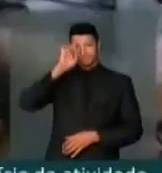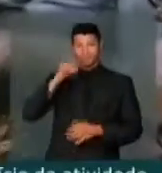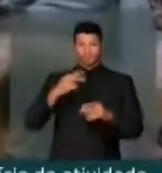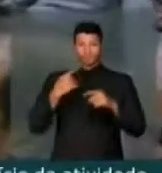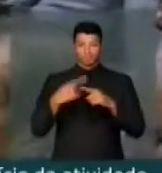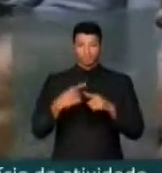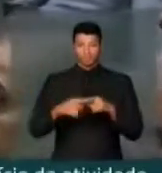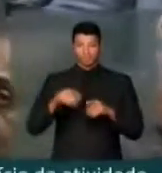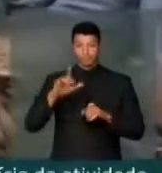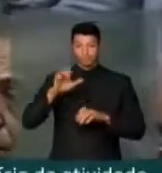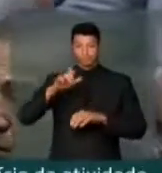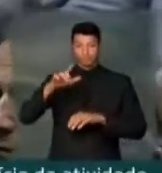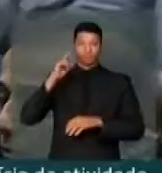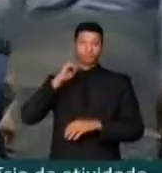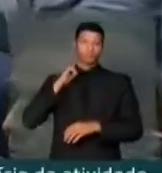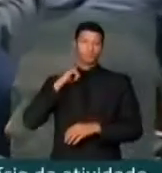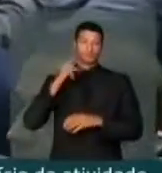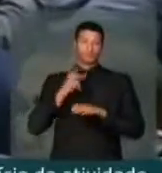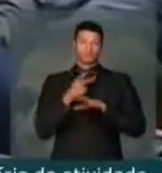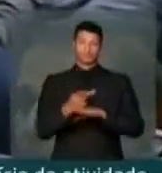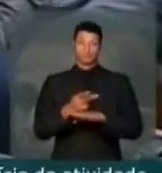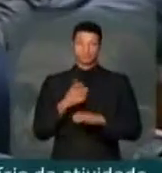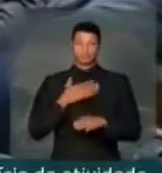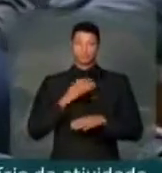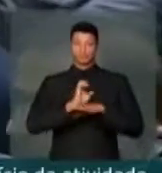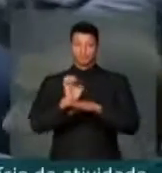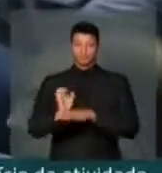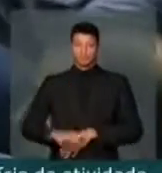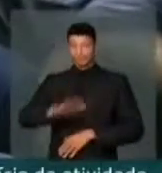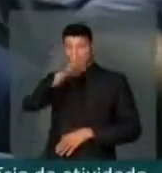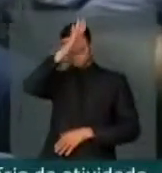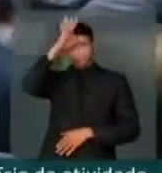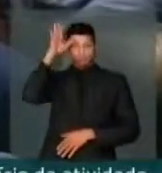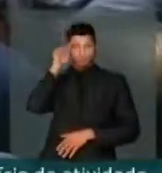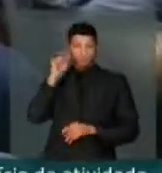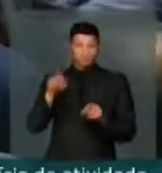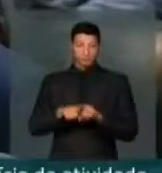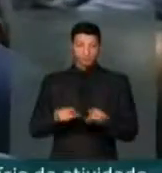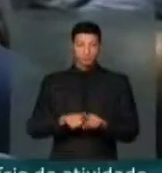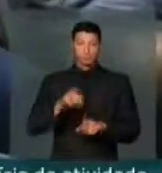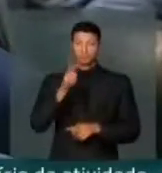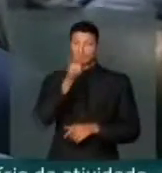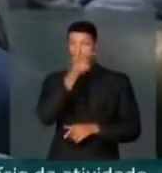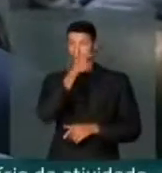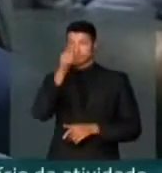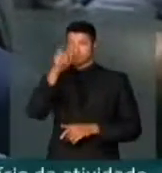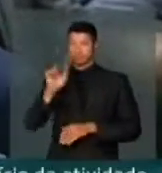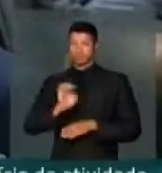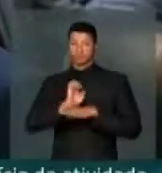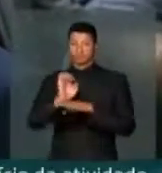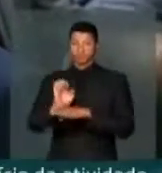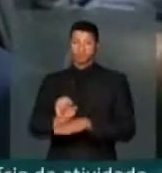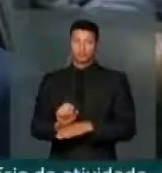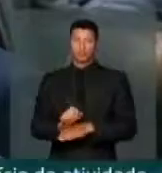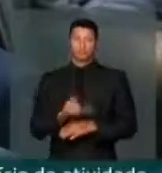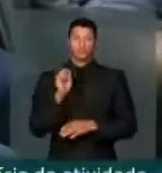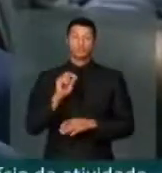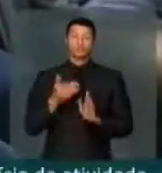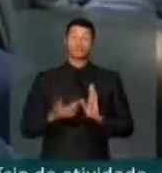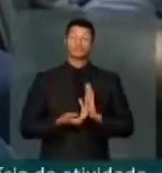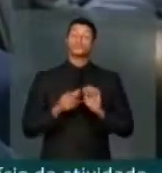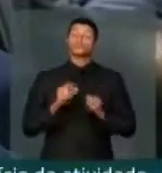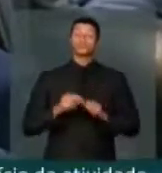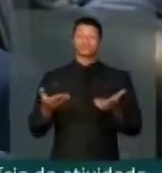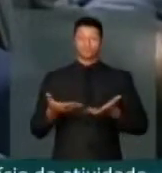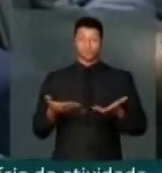por lotéricos. Eu fui procurado por lotéricos do meu estado, Amazonas, e lotéricos de outros estados. O que essa casa